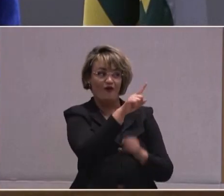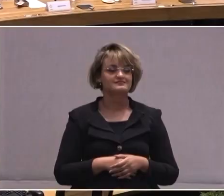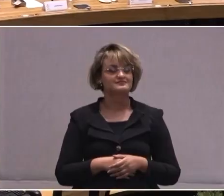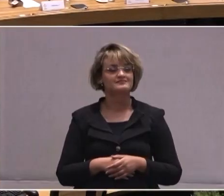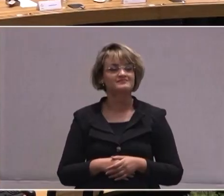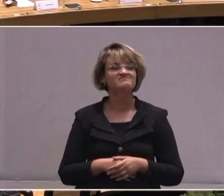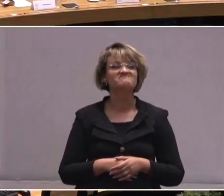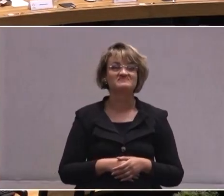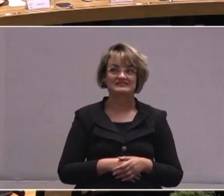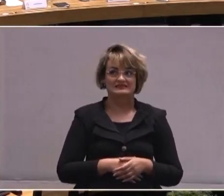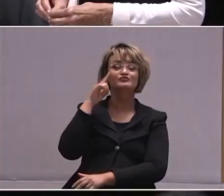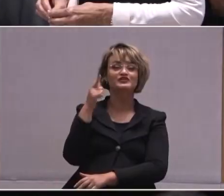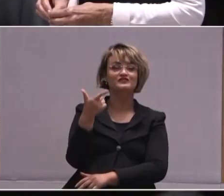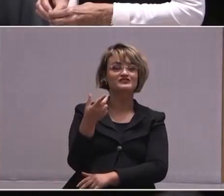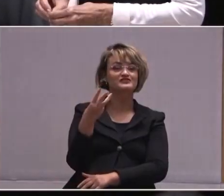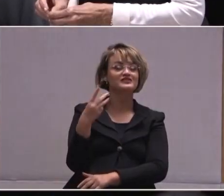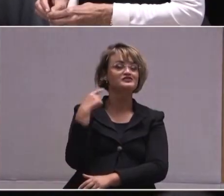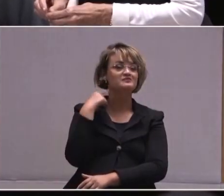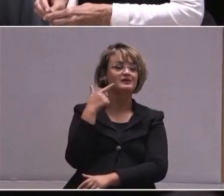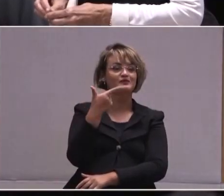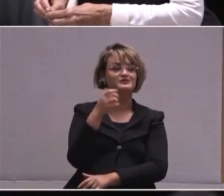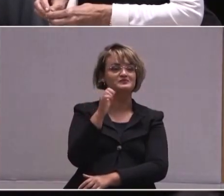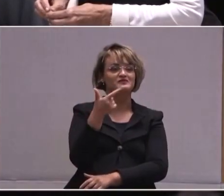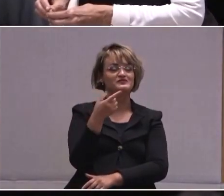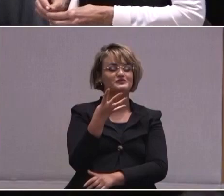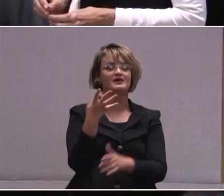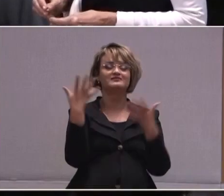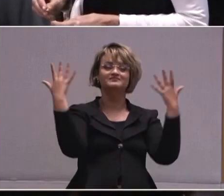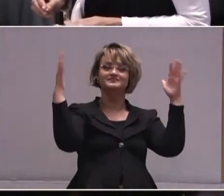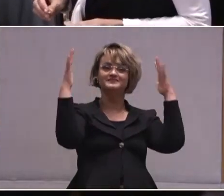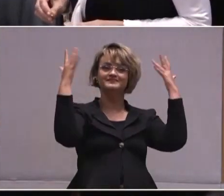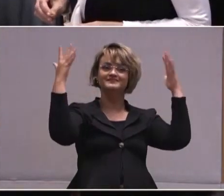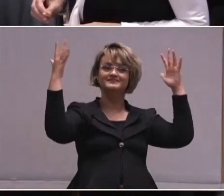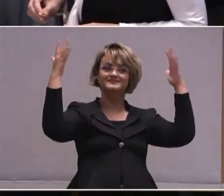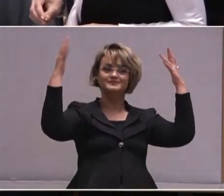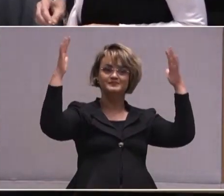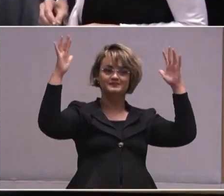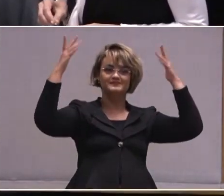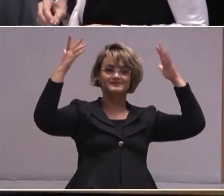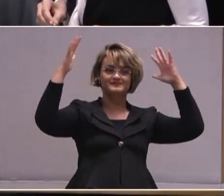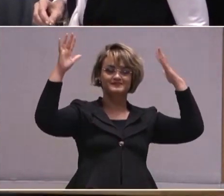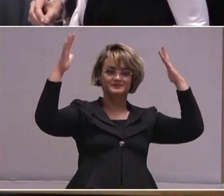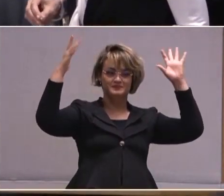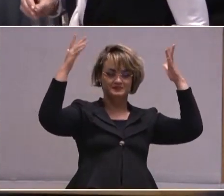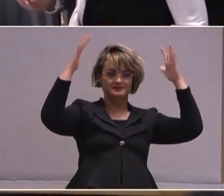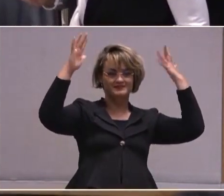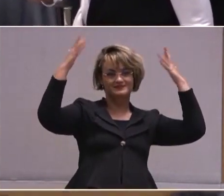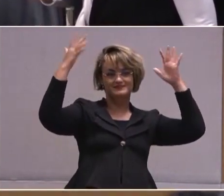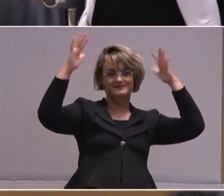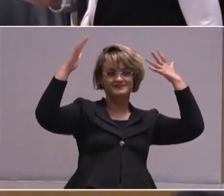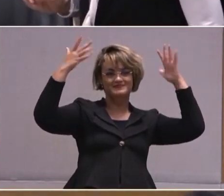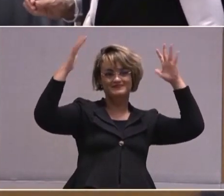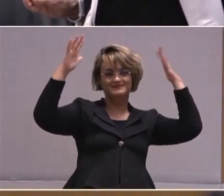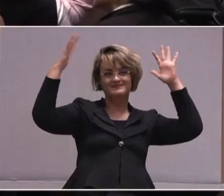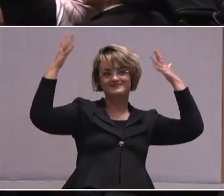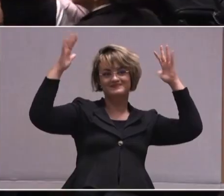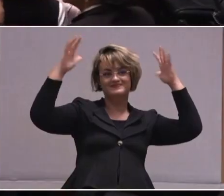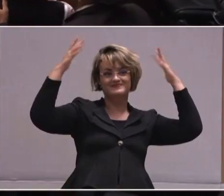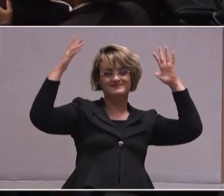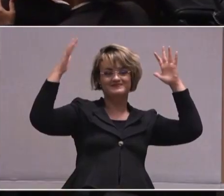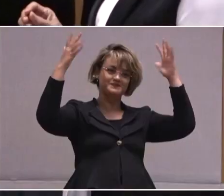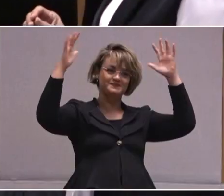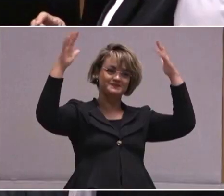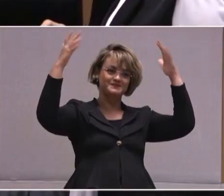Cidadão honorária de Brasília a professora e enfermeira Fátima de Souza a homenagem foi uma